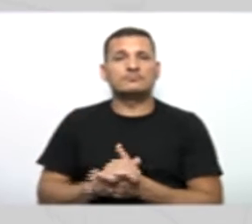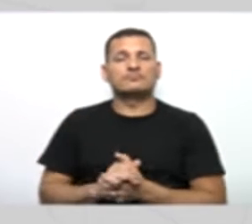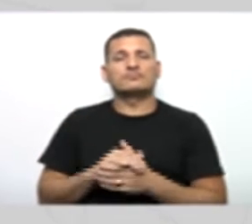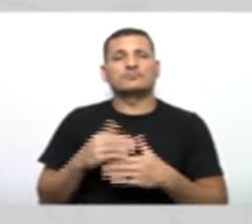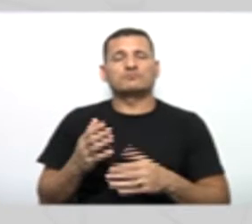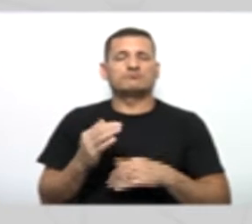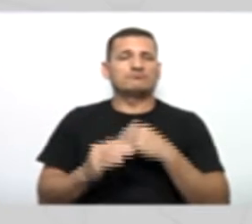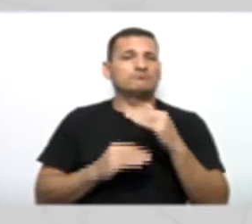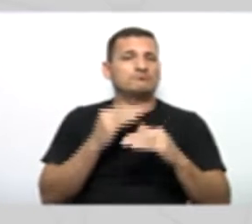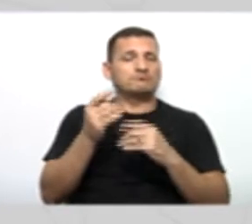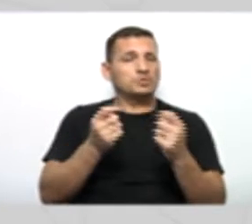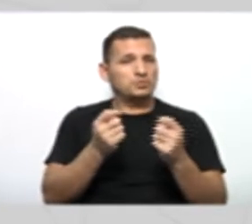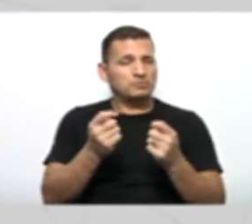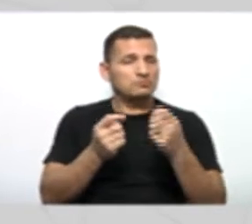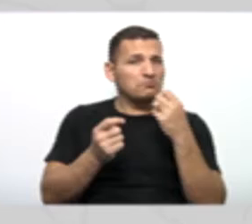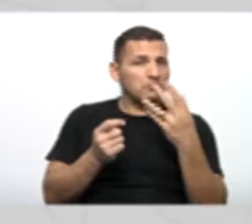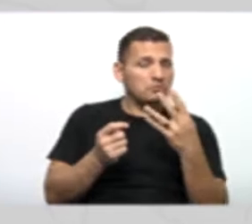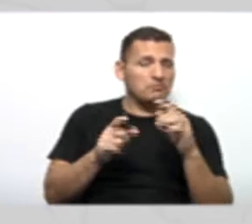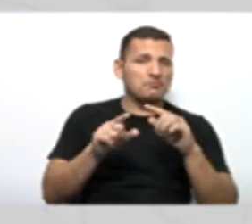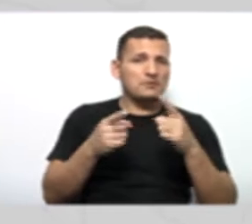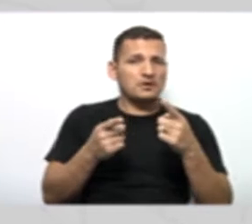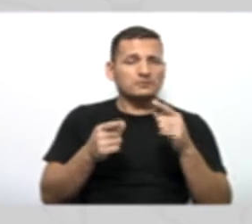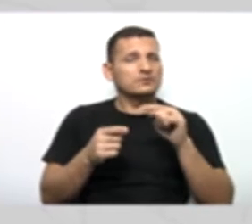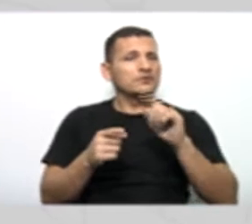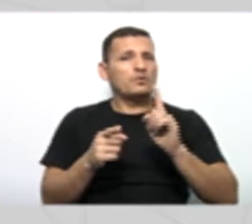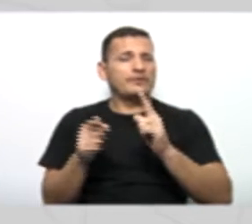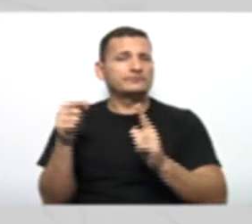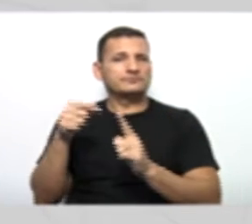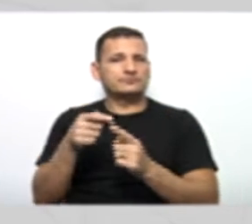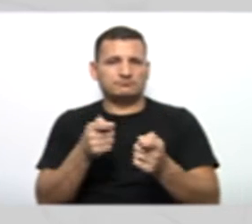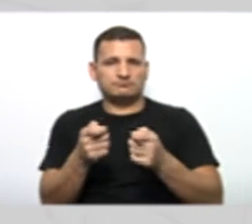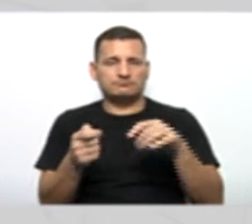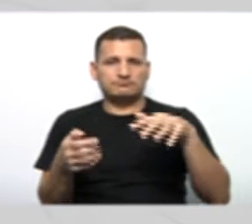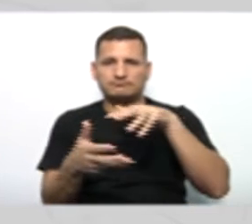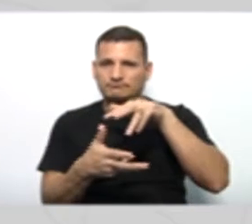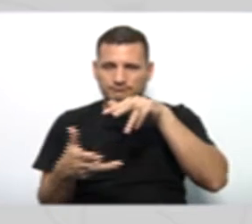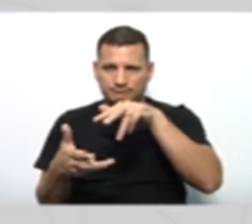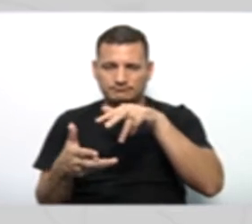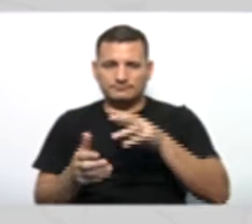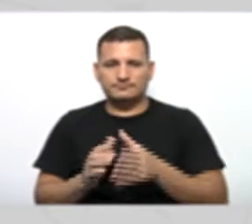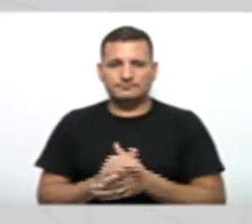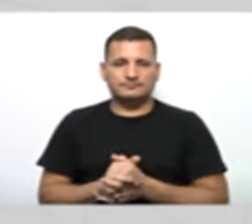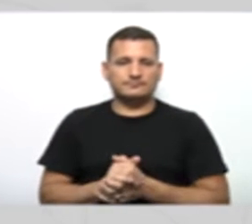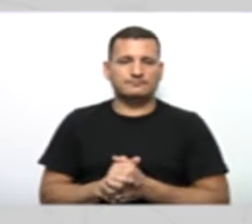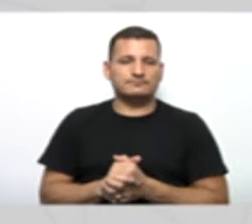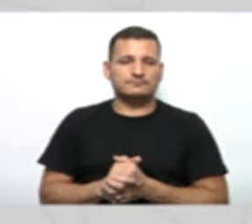um indicador bom, mas ele não é um indicador de sustentabilidade.